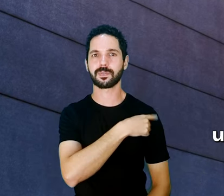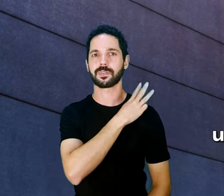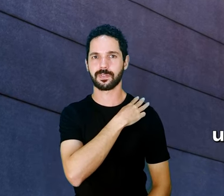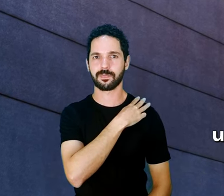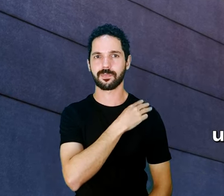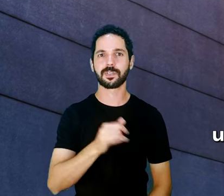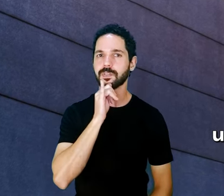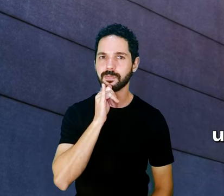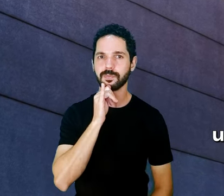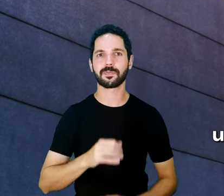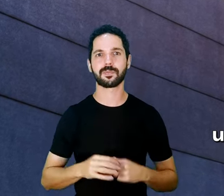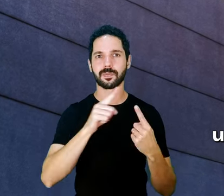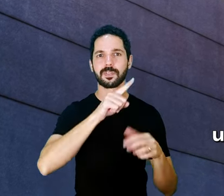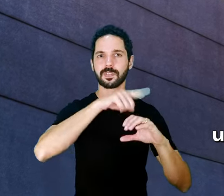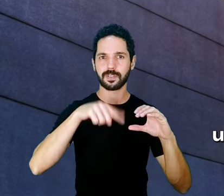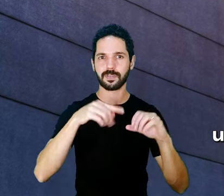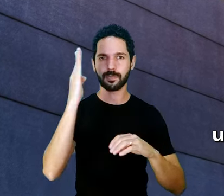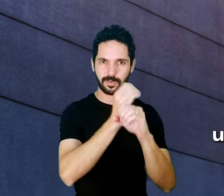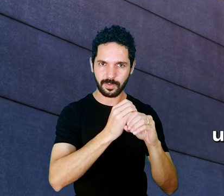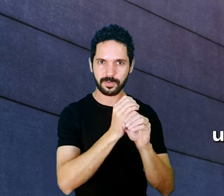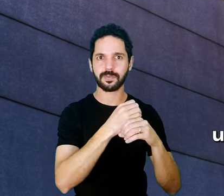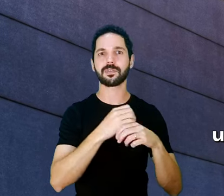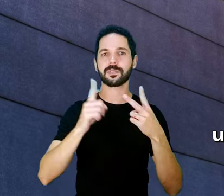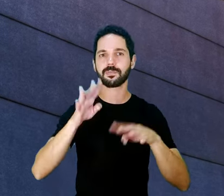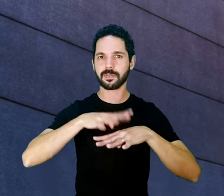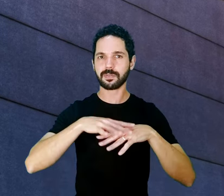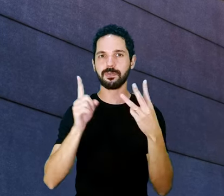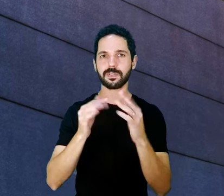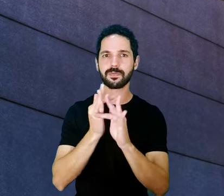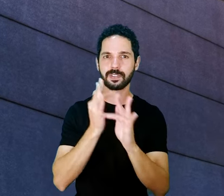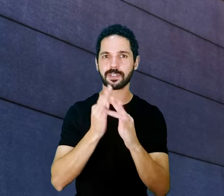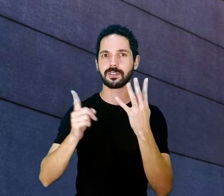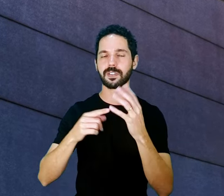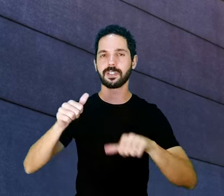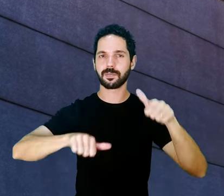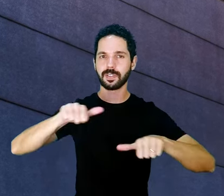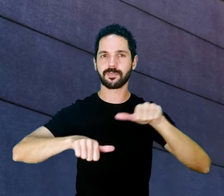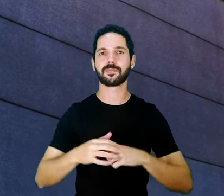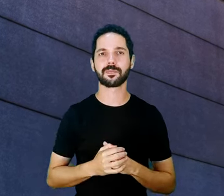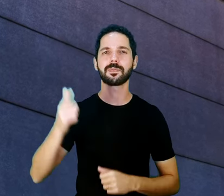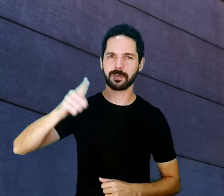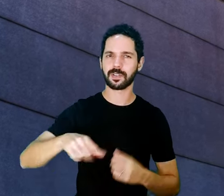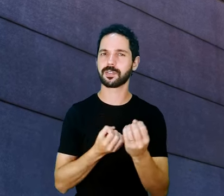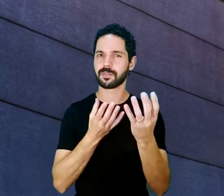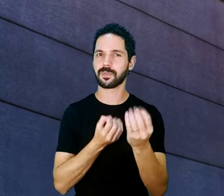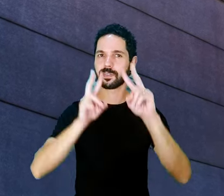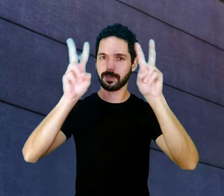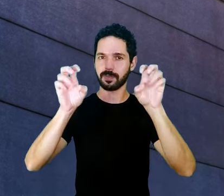licenciaturas específicas da UFABC para o ensino médio, como Ciências Biológicas, Matemática, Física e